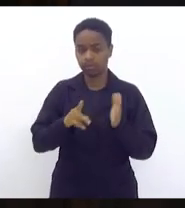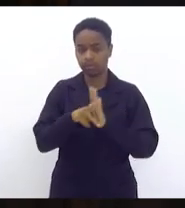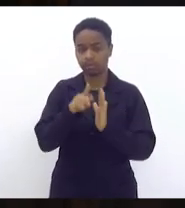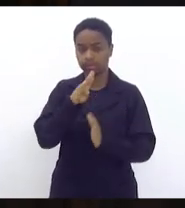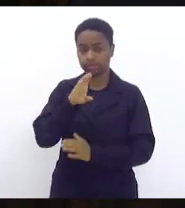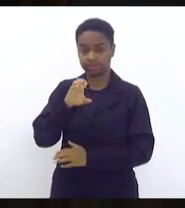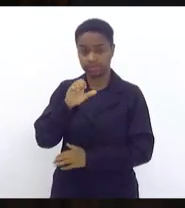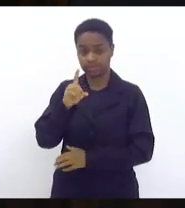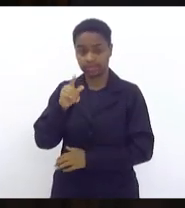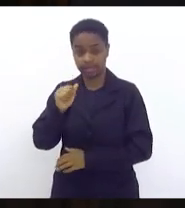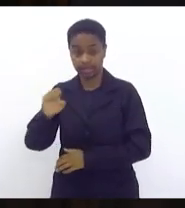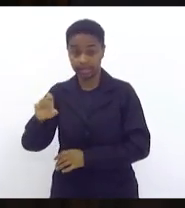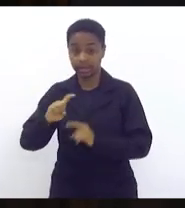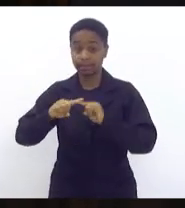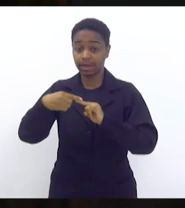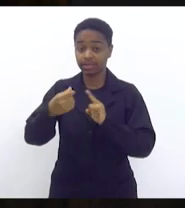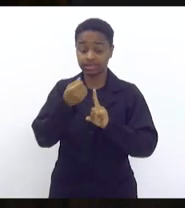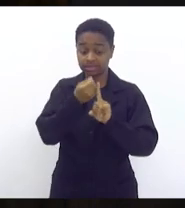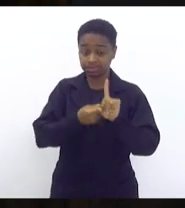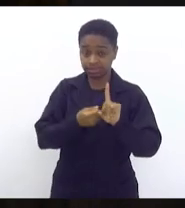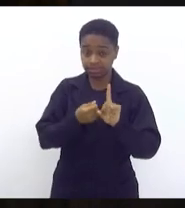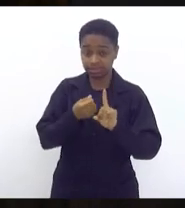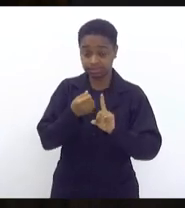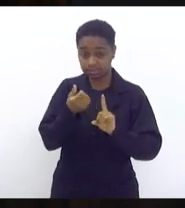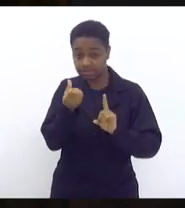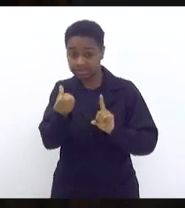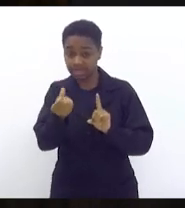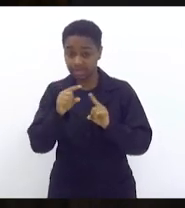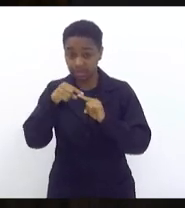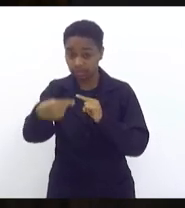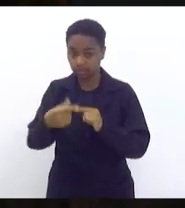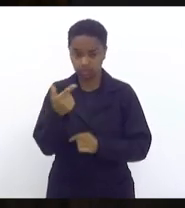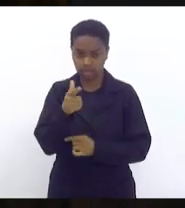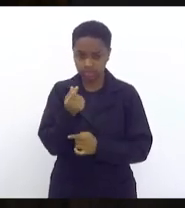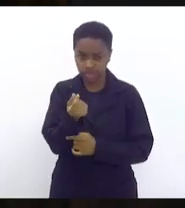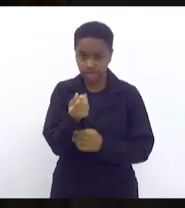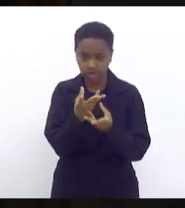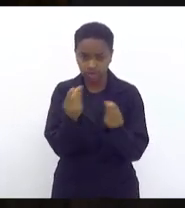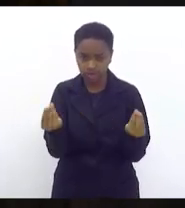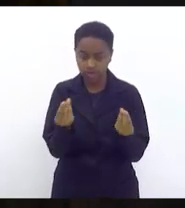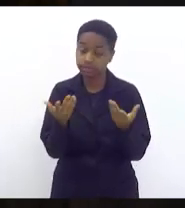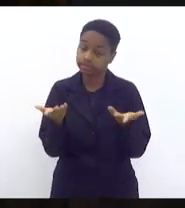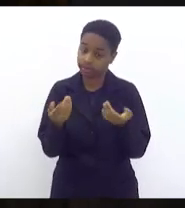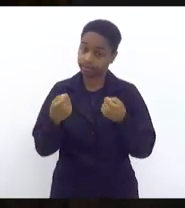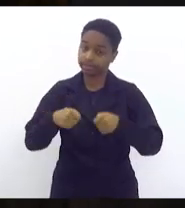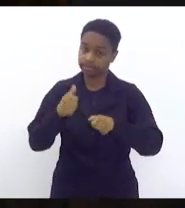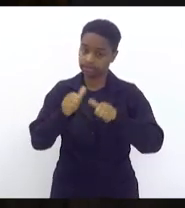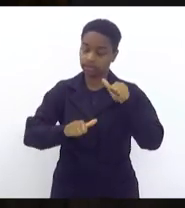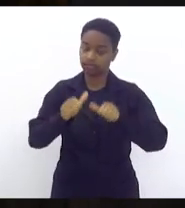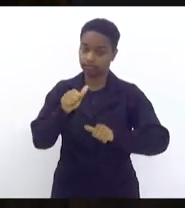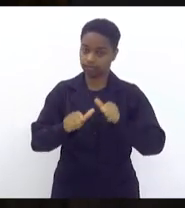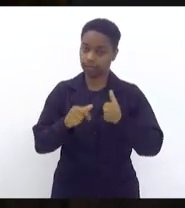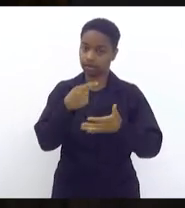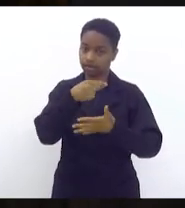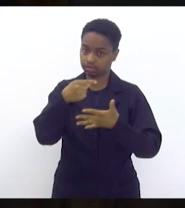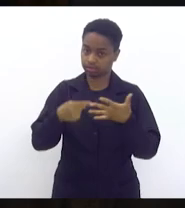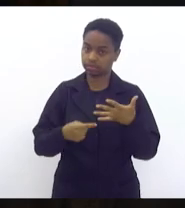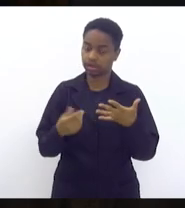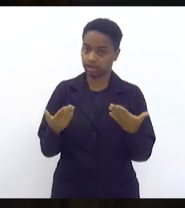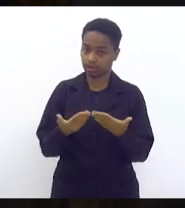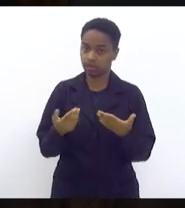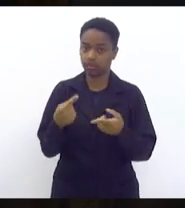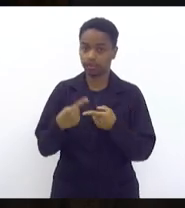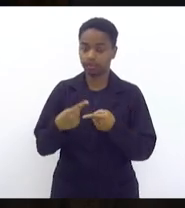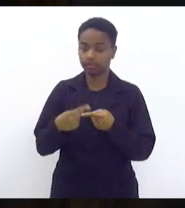SEDAI, e seis meses depois o Rio de Janeiro já não tem mais dinheiro. Então, acho que a gente tem que rever algumas questões nesse momento,